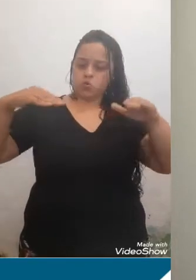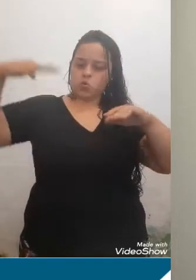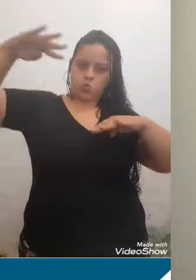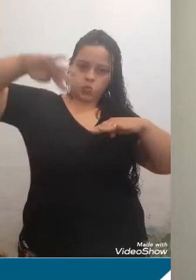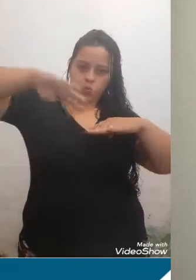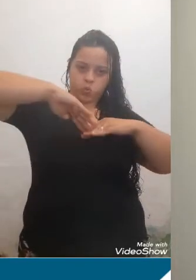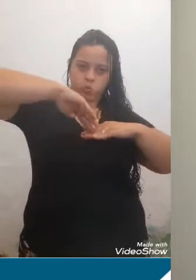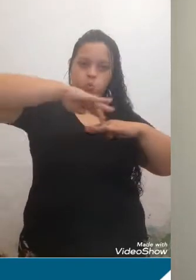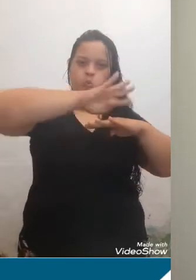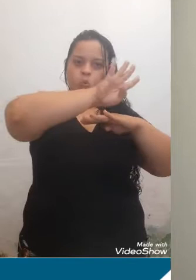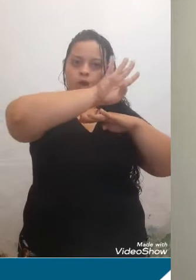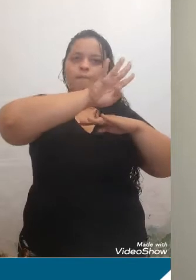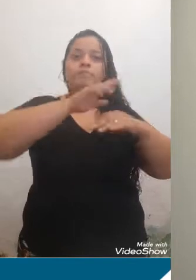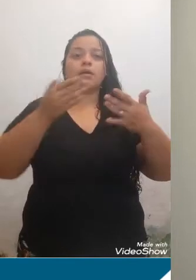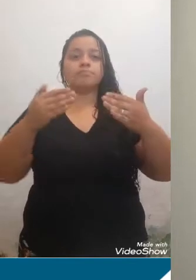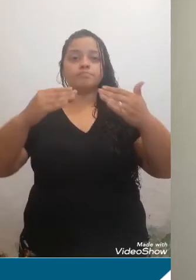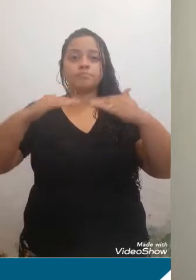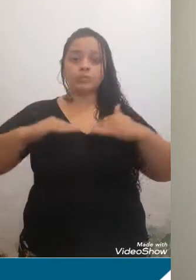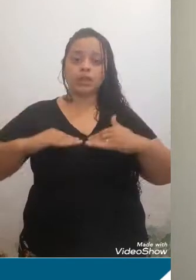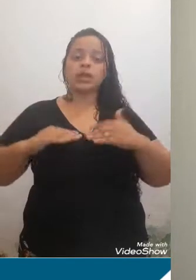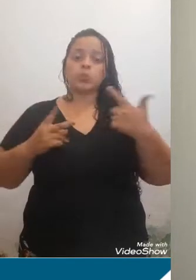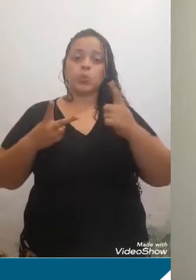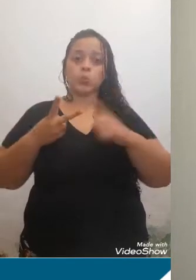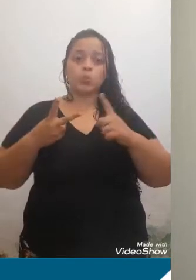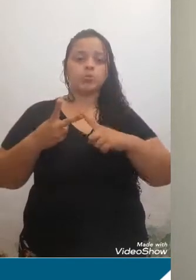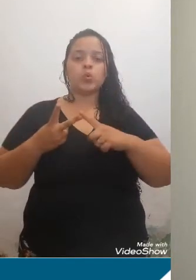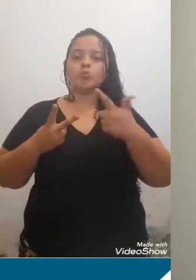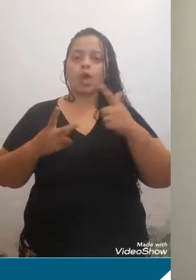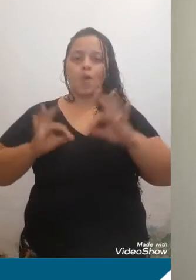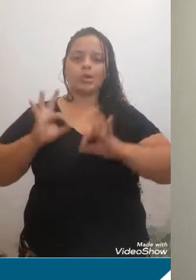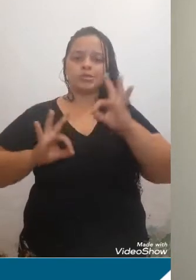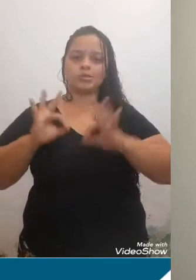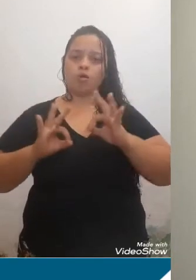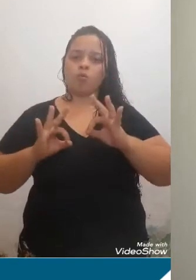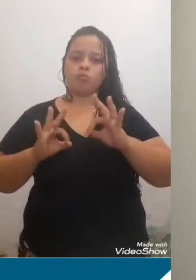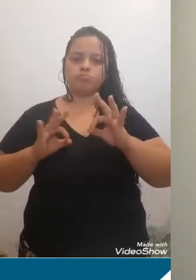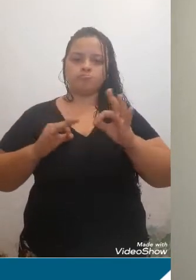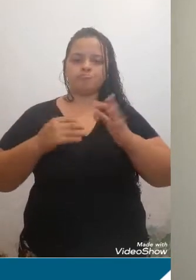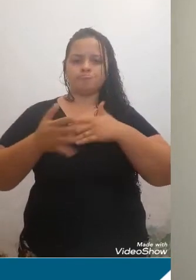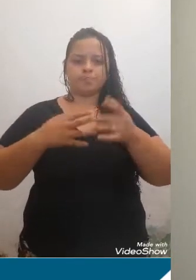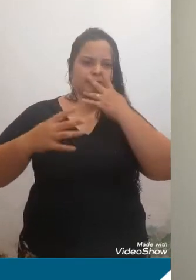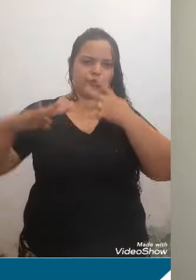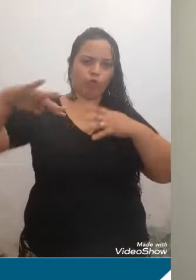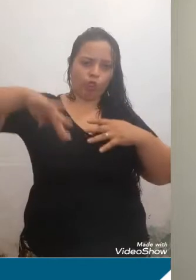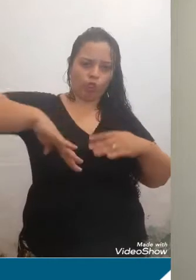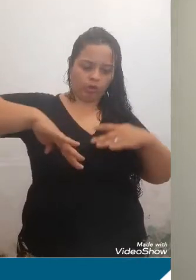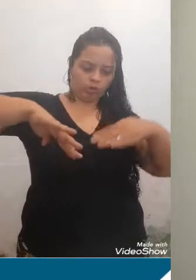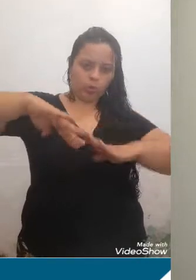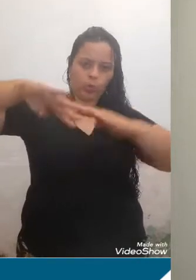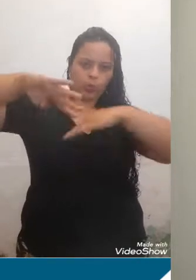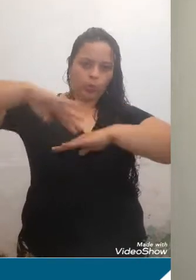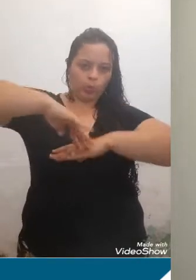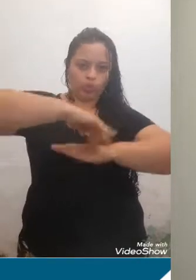beleza? E na reflexão difusa, os raios luminosos são refletidos de maneira desorganizada. É uma incidência em uma